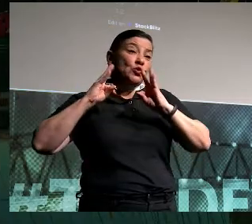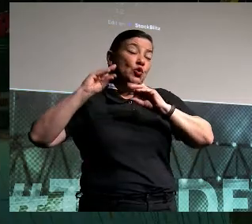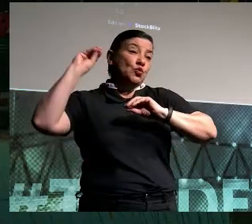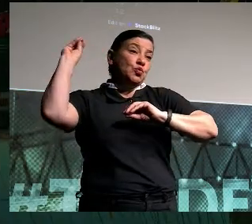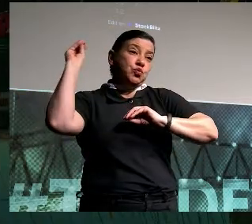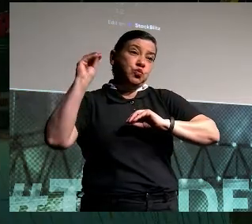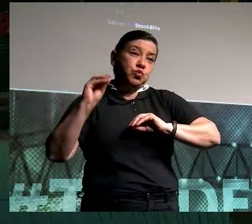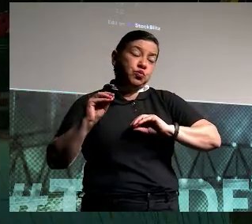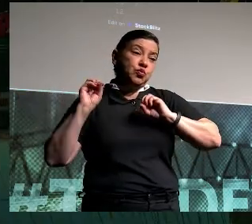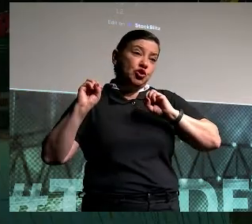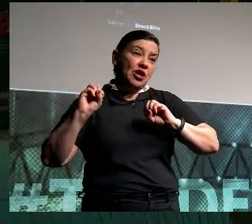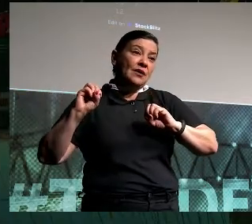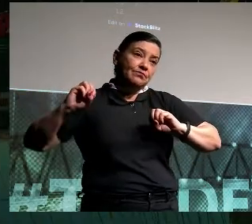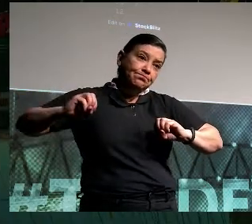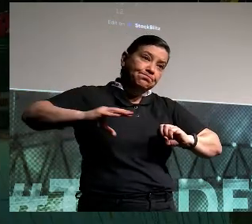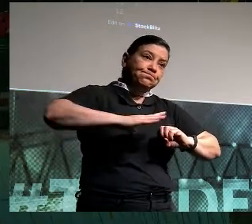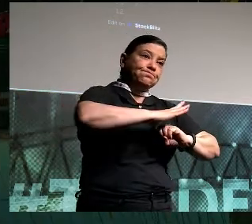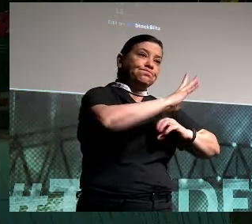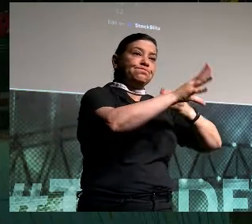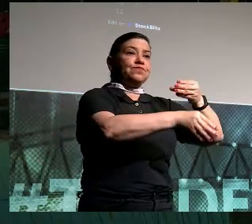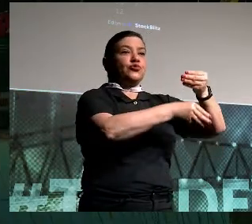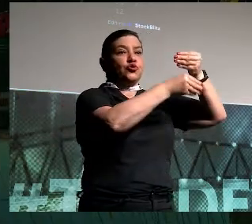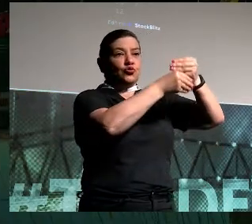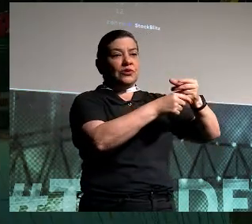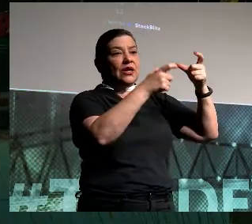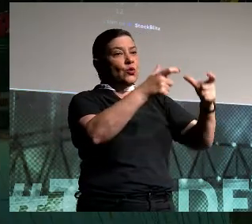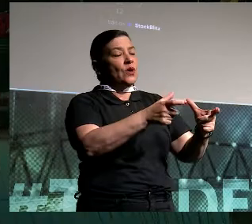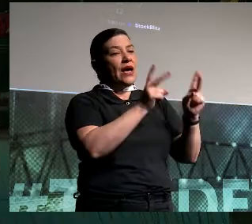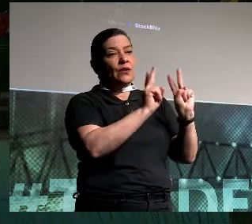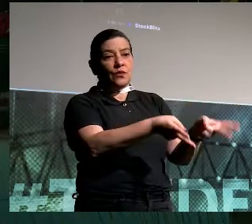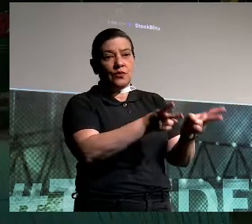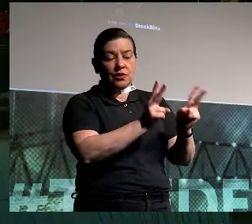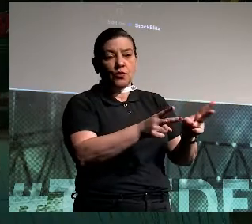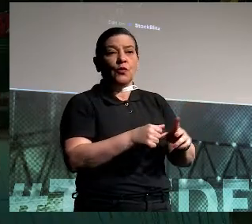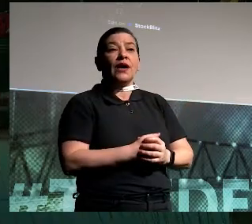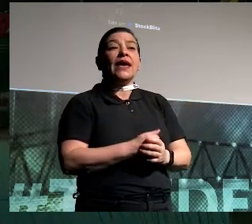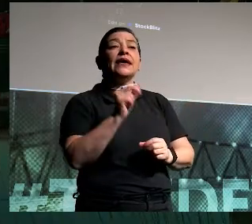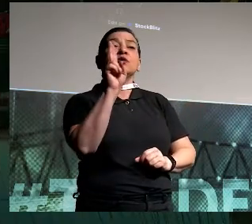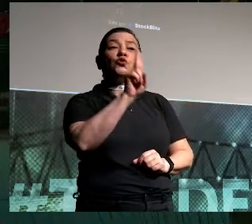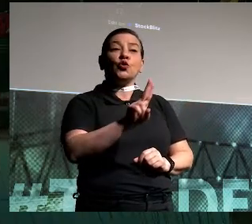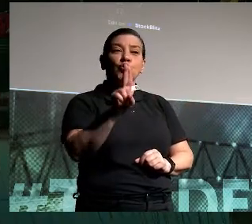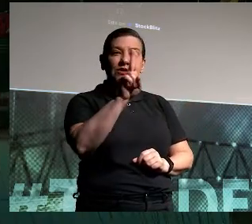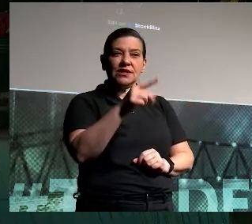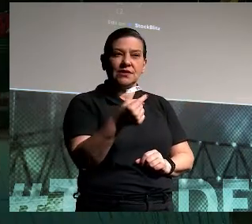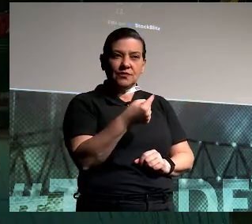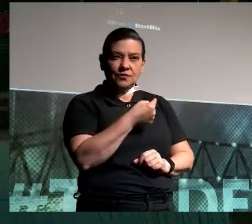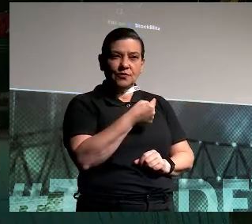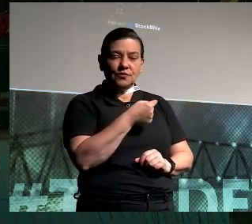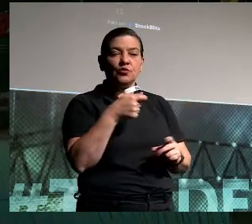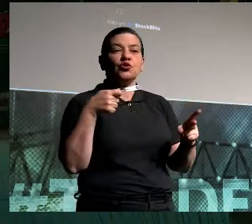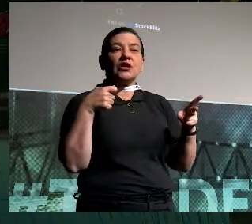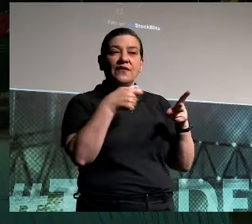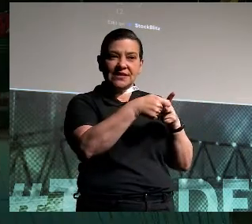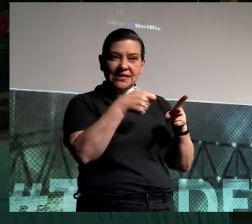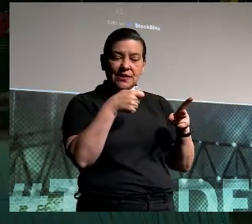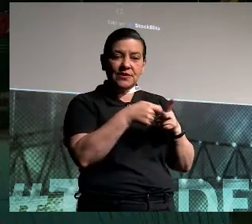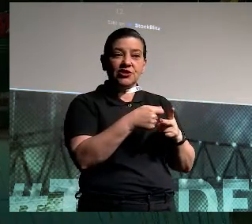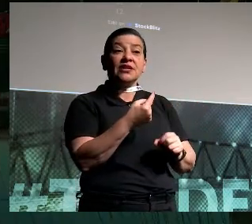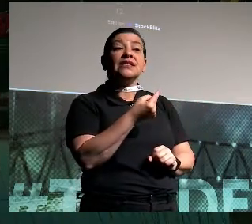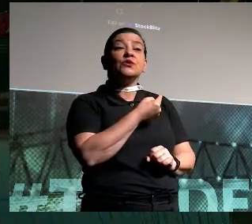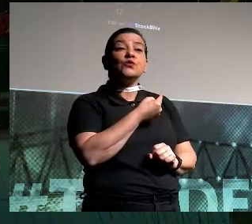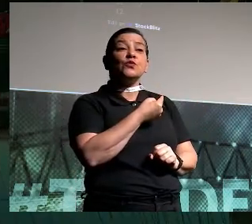em destructuring, né, juntados num único lugar. E aqui eu estou usando isso daqui, a sintaxe do JavaScript mesmo, e isso daqui,